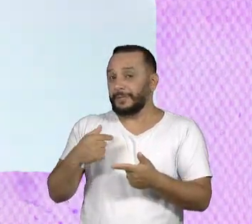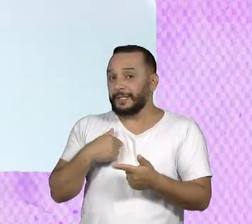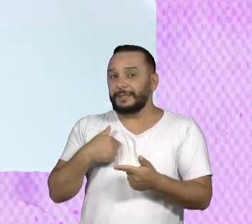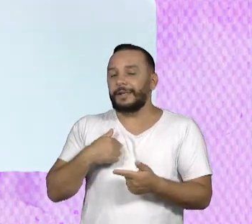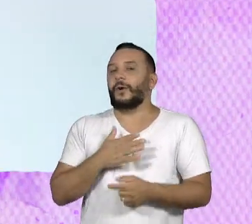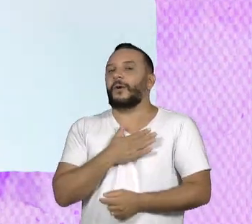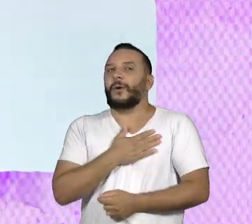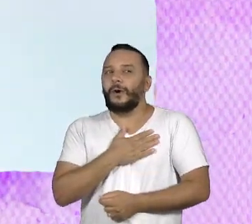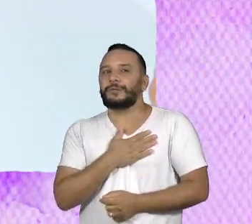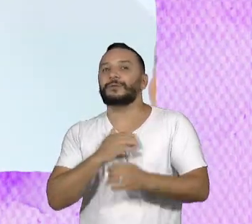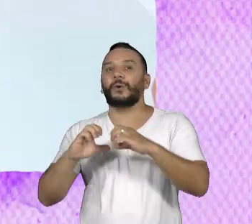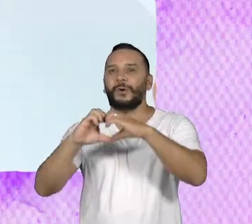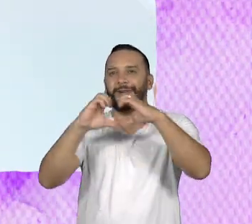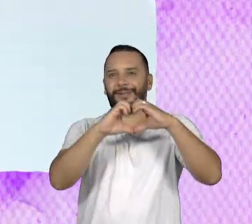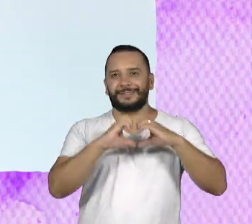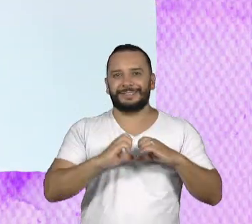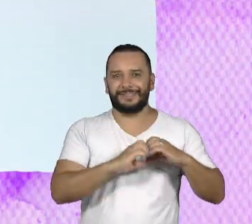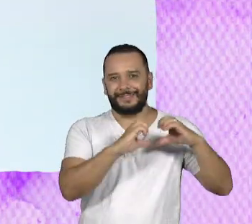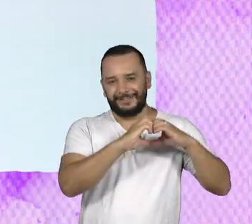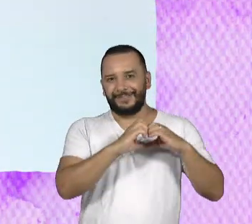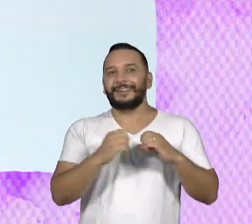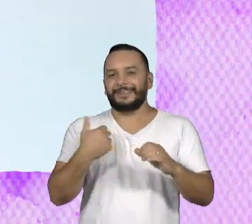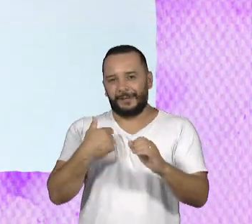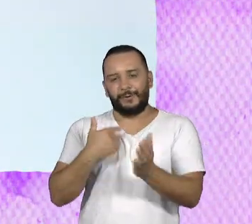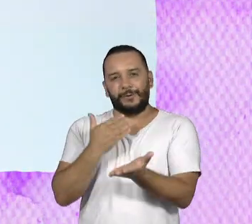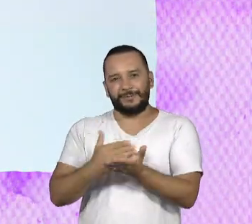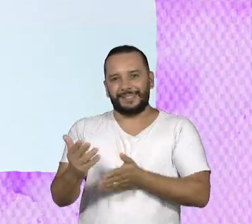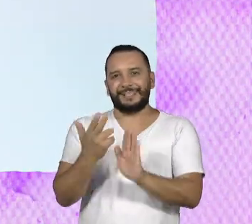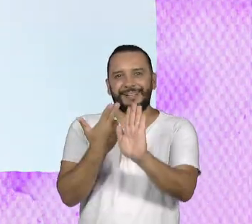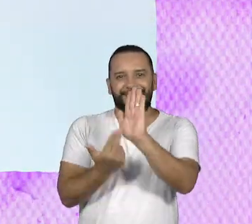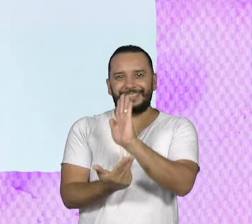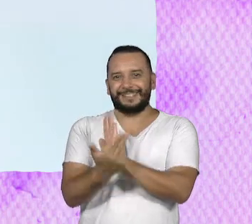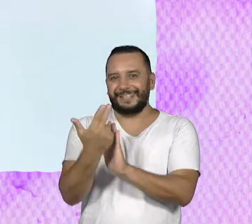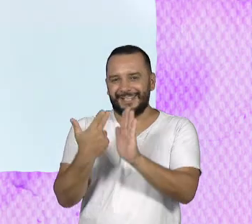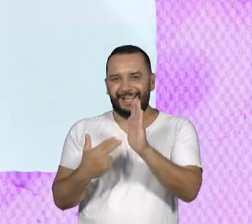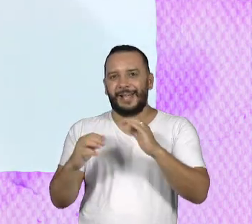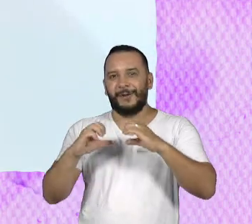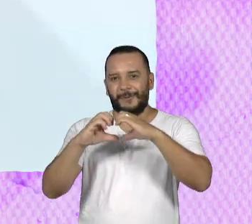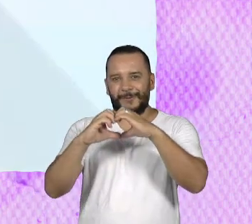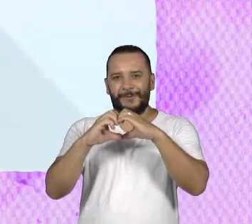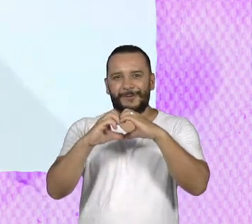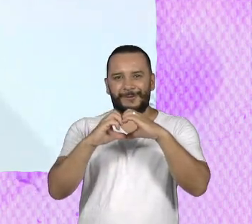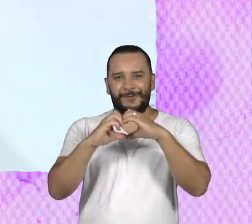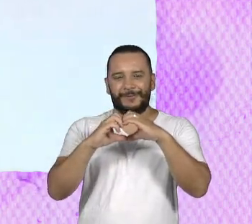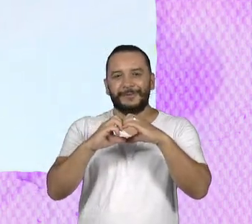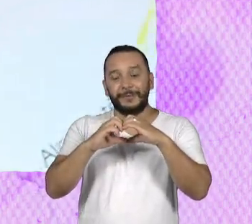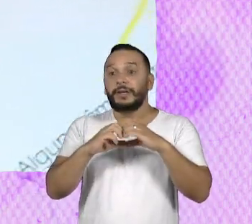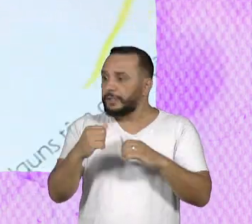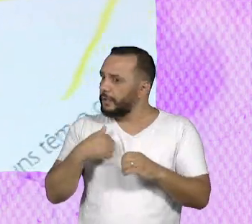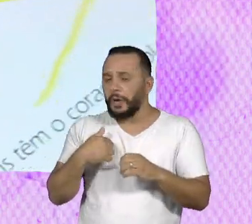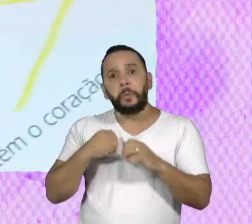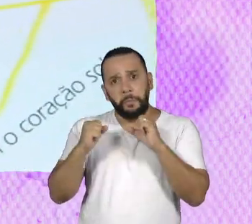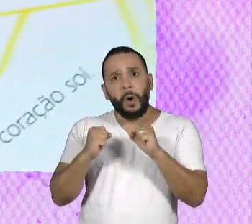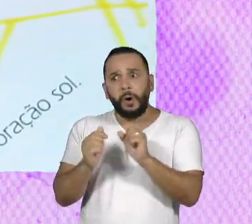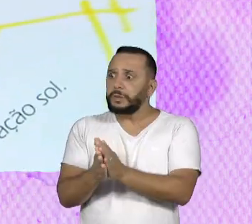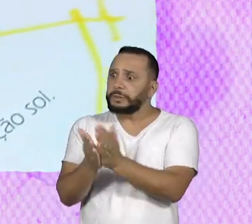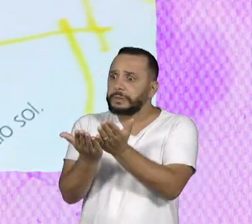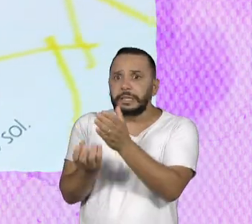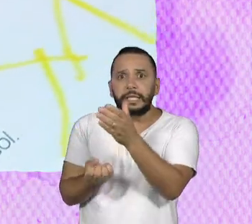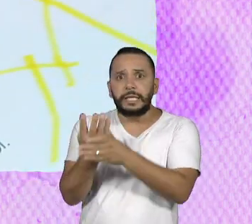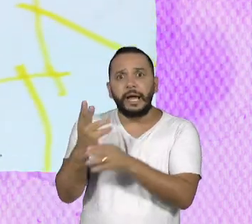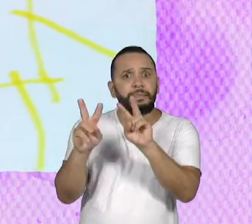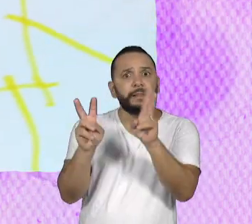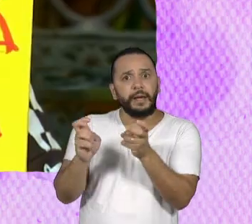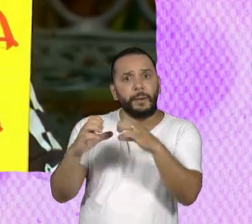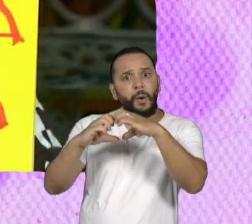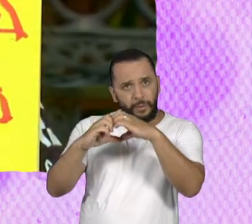de corações. E aí eu comecei a desenhar corações e minha avó perguntou se eu podia fazer um livro sobre os corações.